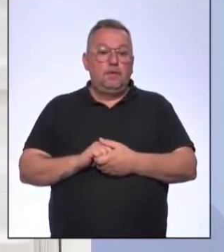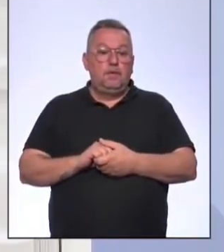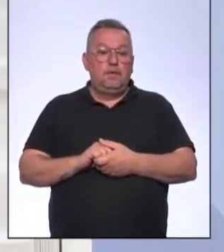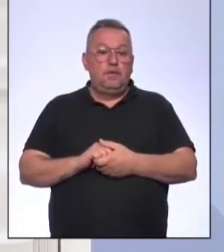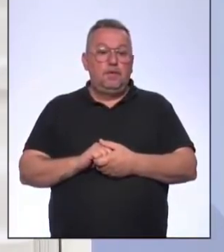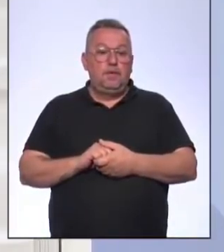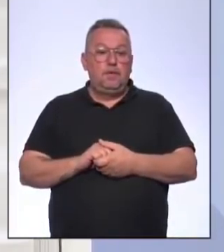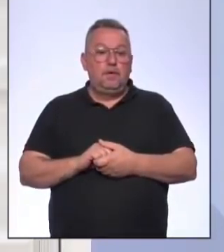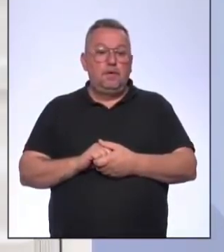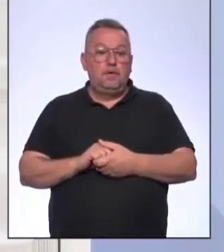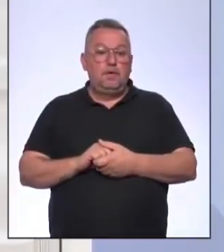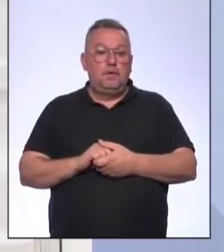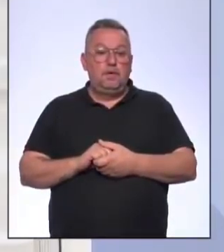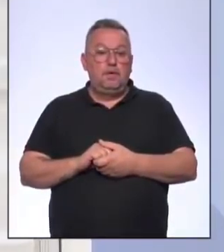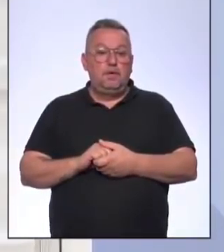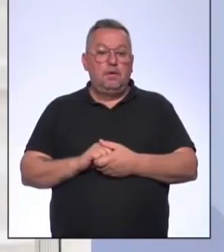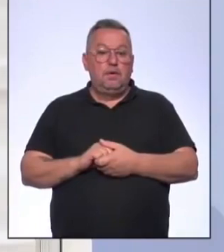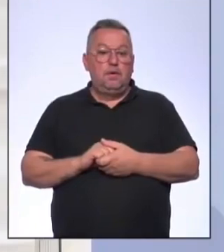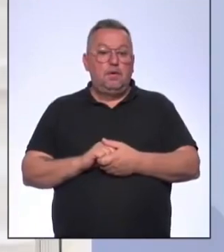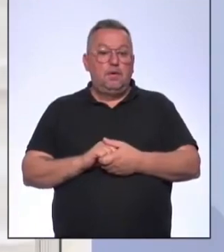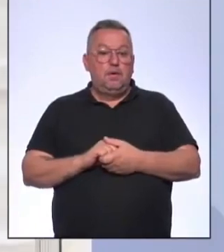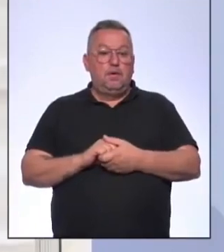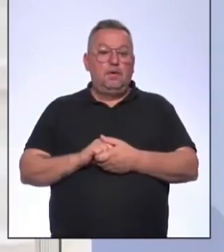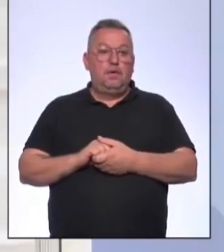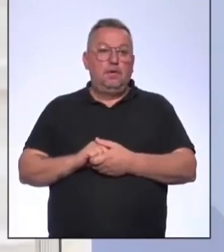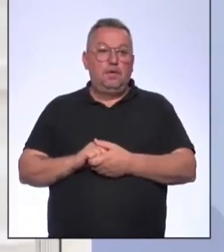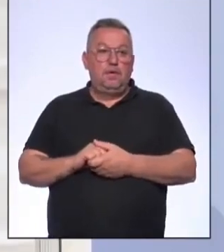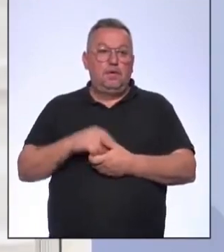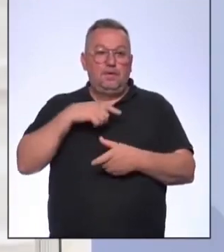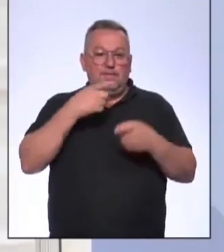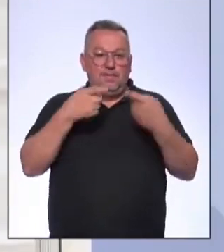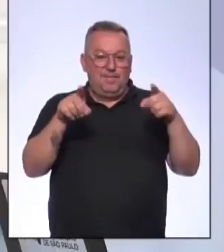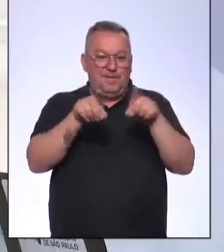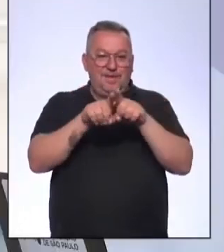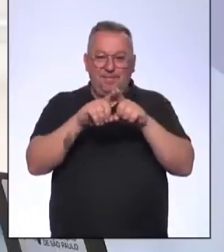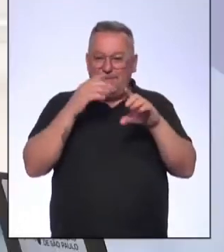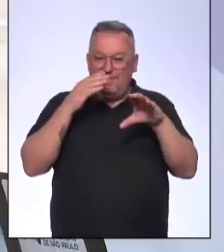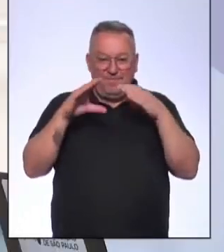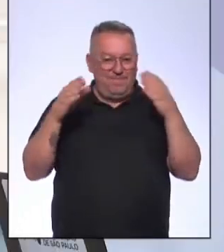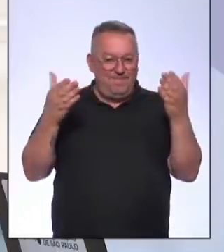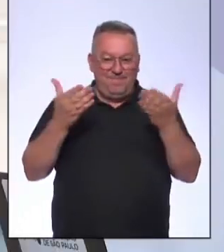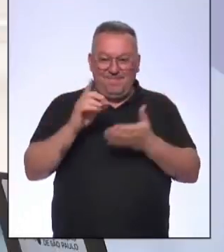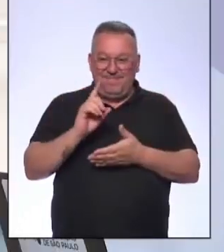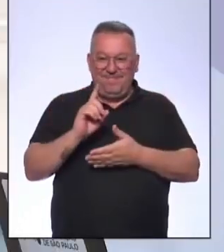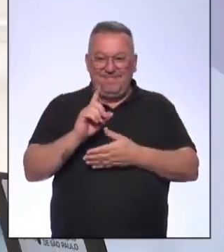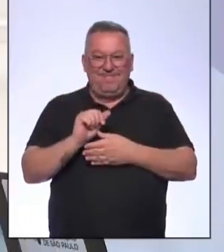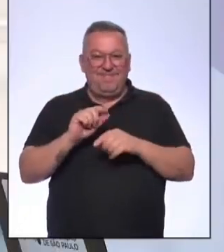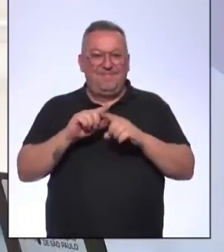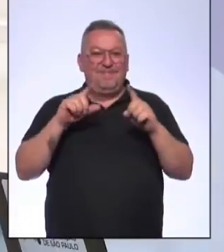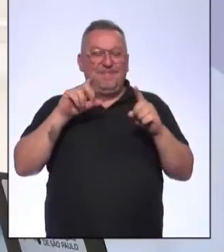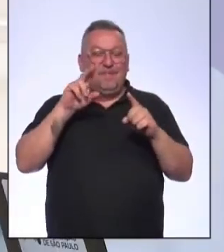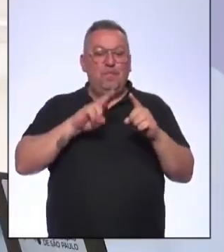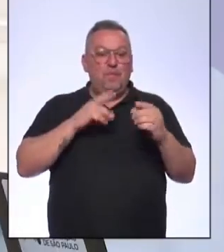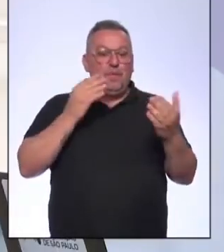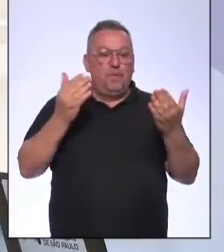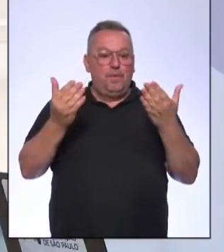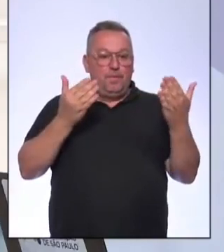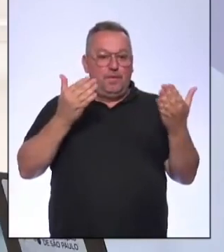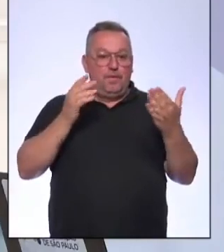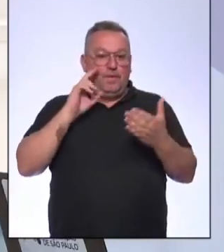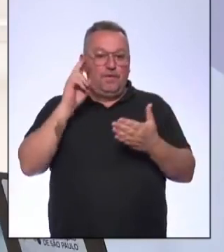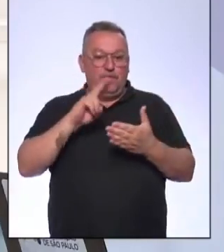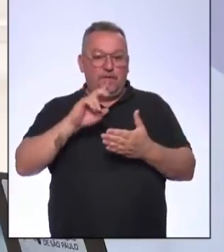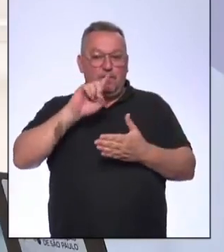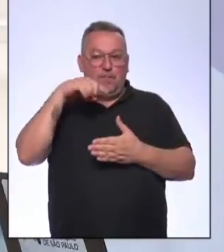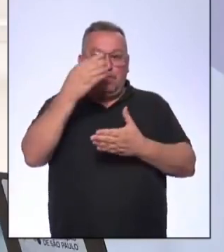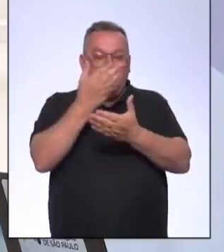E aí tem até a música, né? Yesterday, mas não vou cantar agora, certo? Então, tem uma maneira aí de você usar os comparativos. A gente vai rever